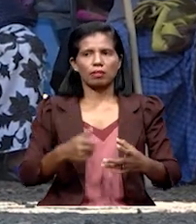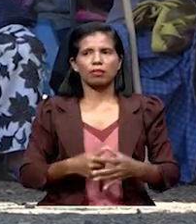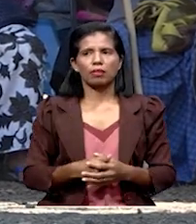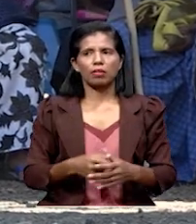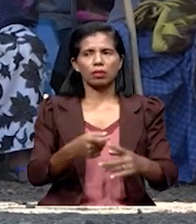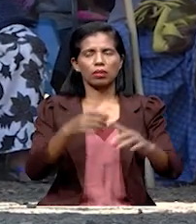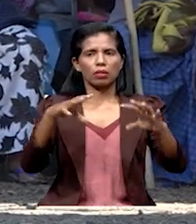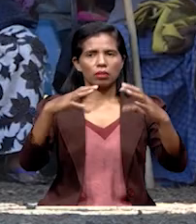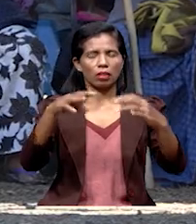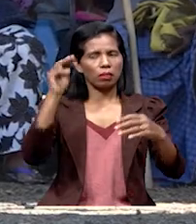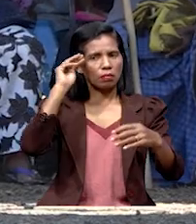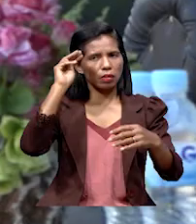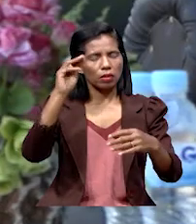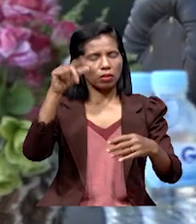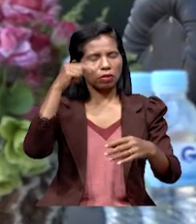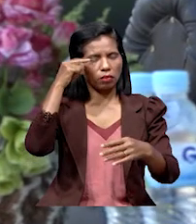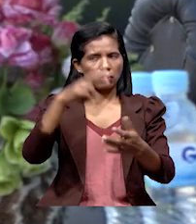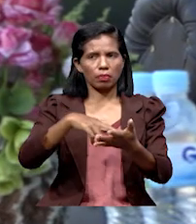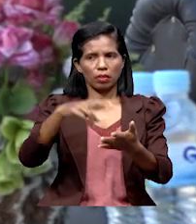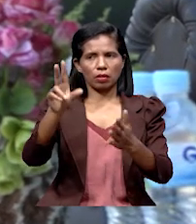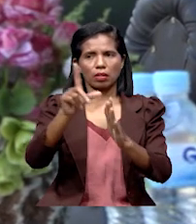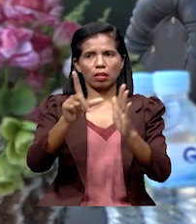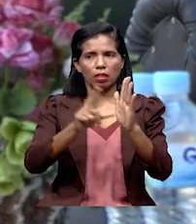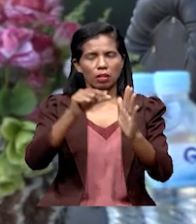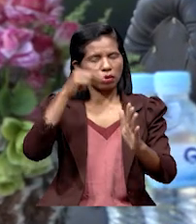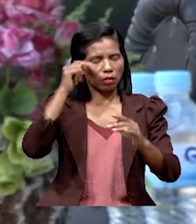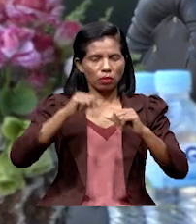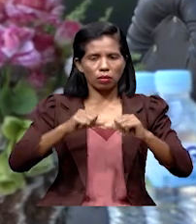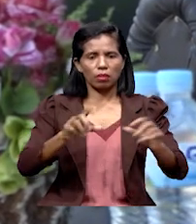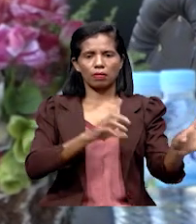Ministro Finalesh ne governo aprovou na decreto governo at continua